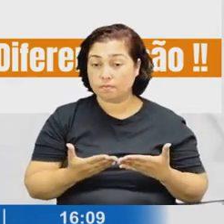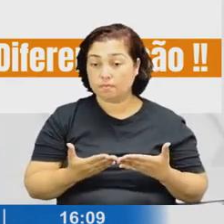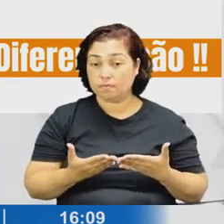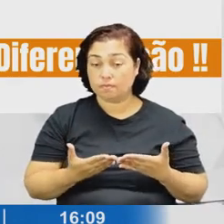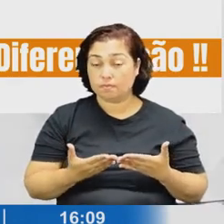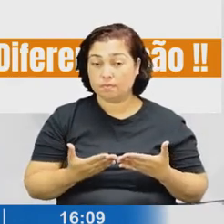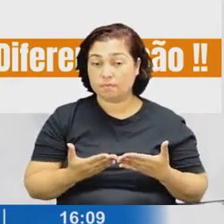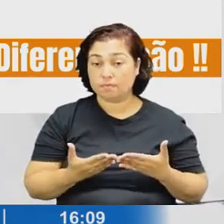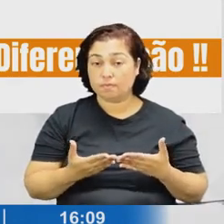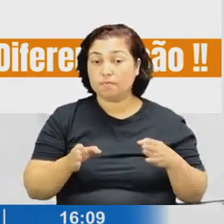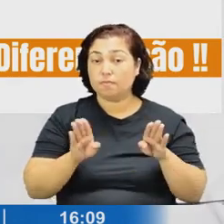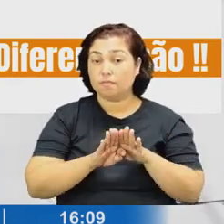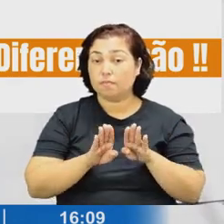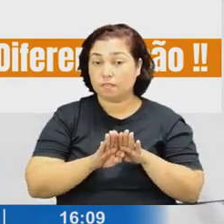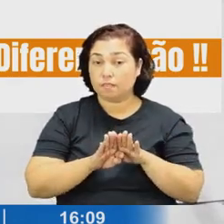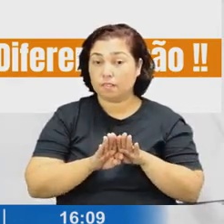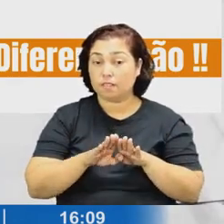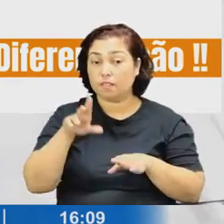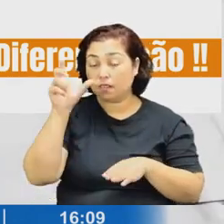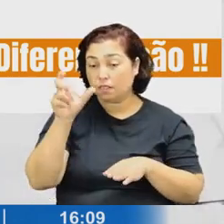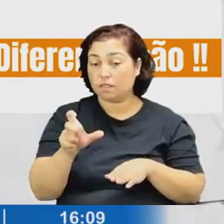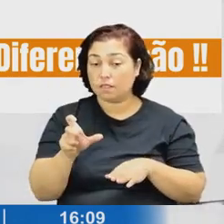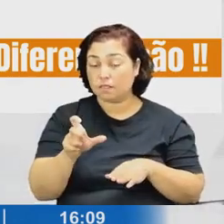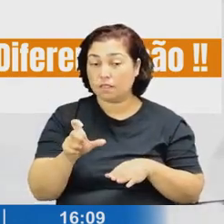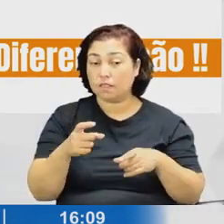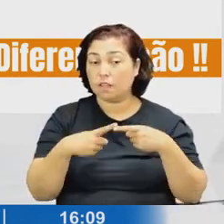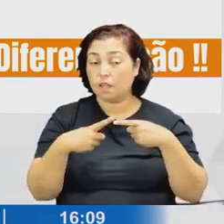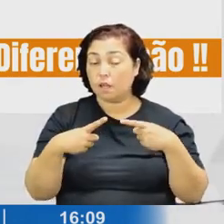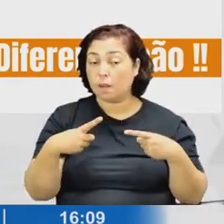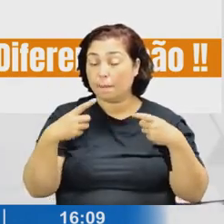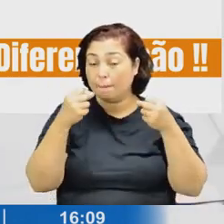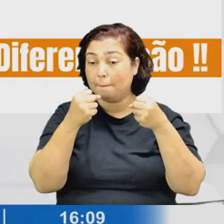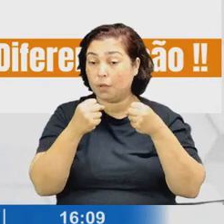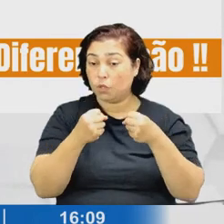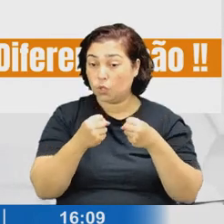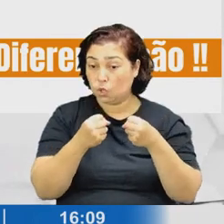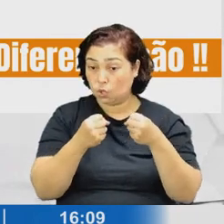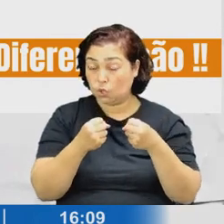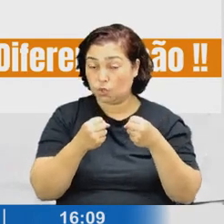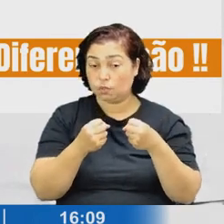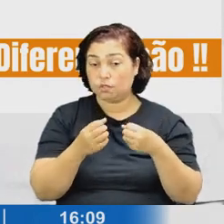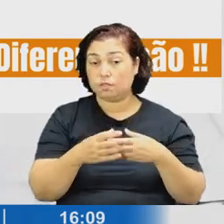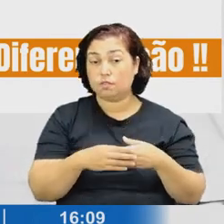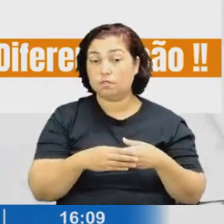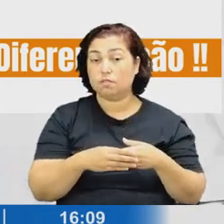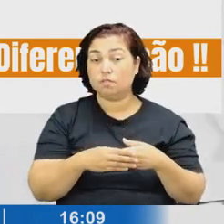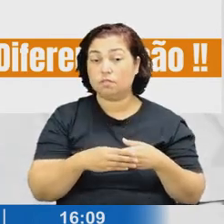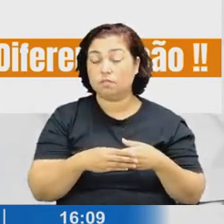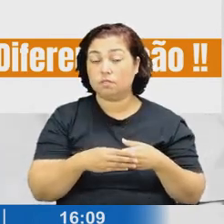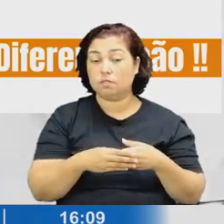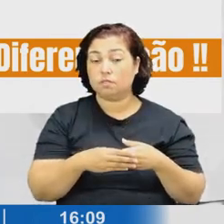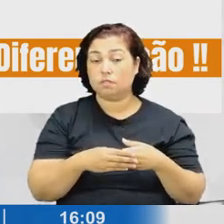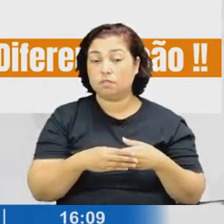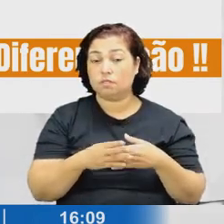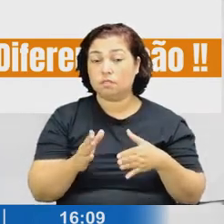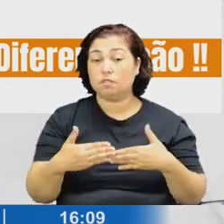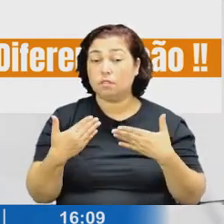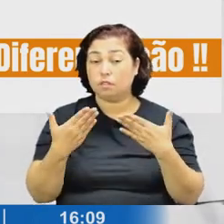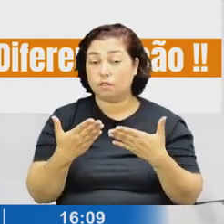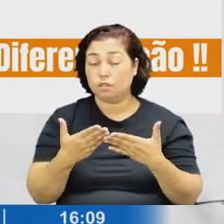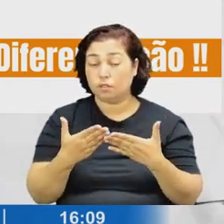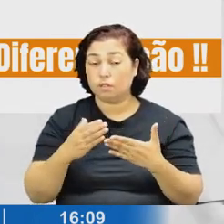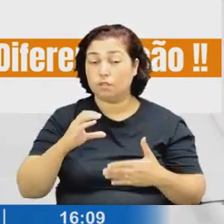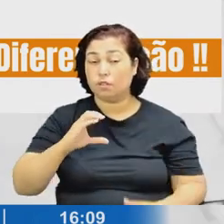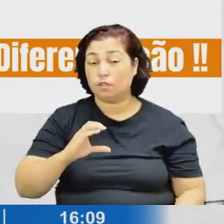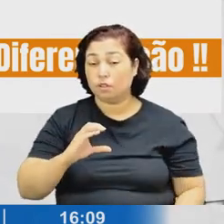também a reputação é a coisa mais poderosa para gerir crise se você vai para uma crise né